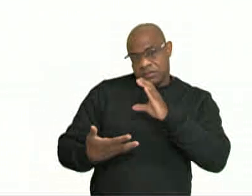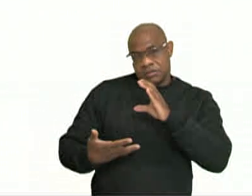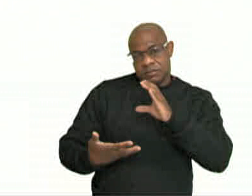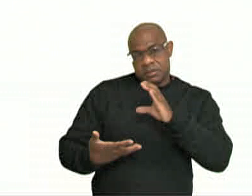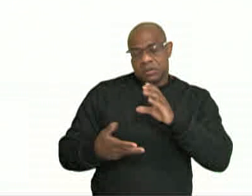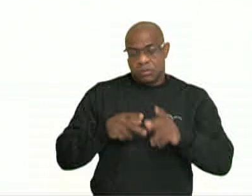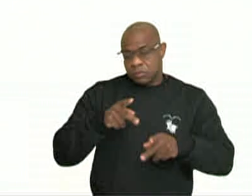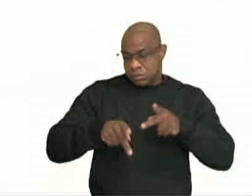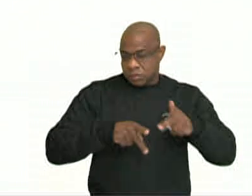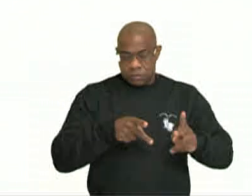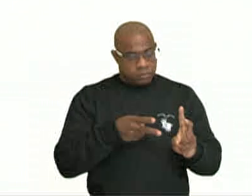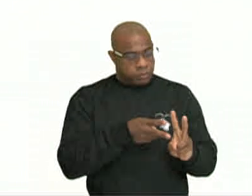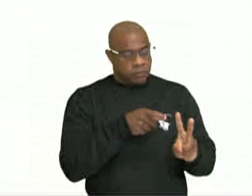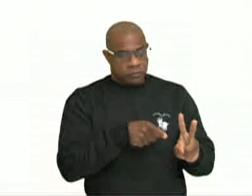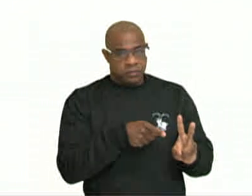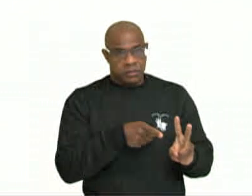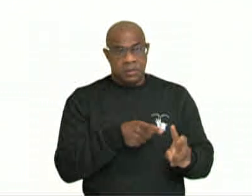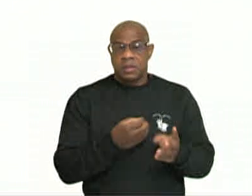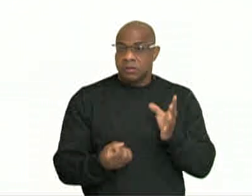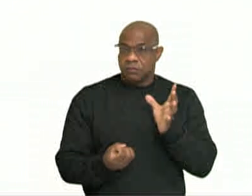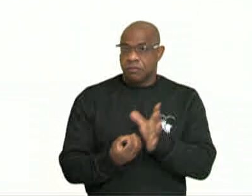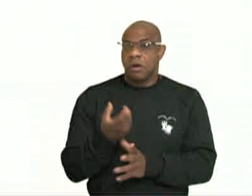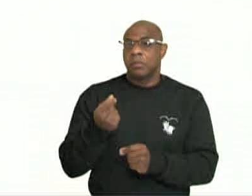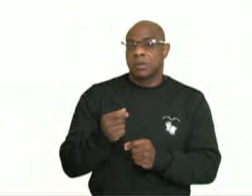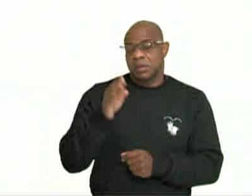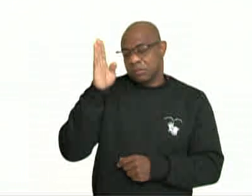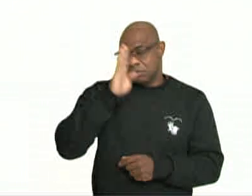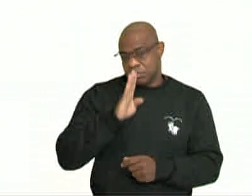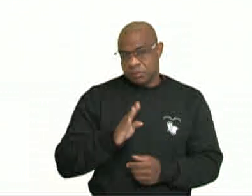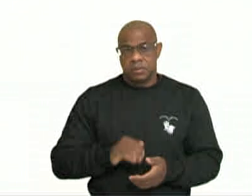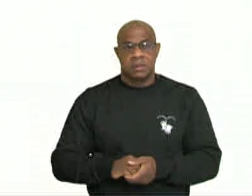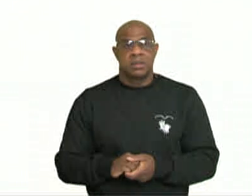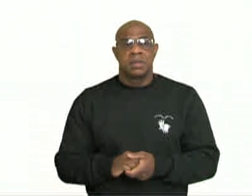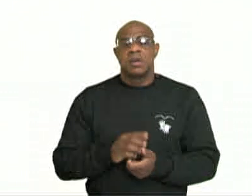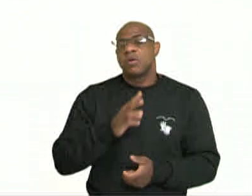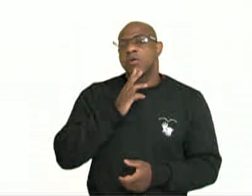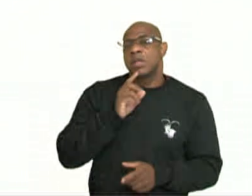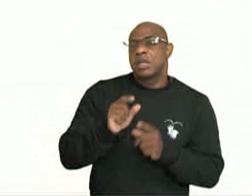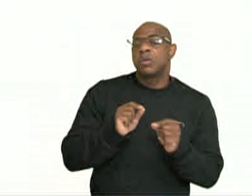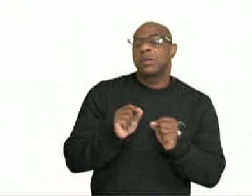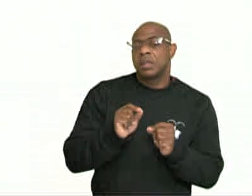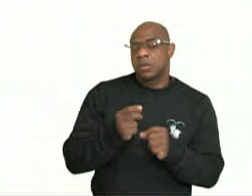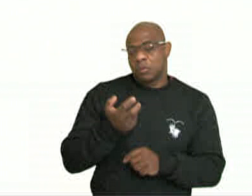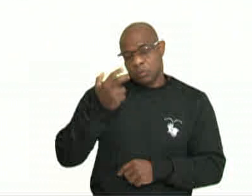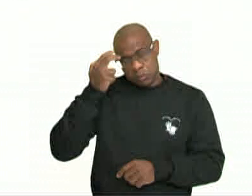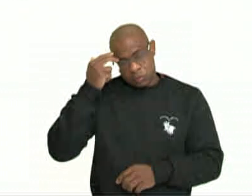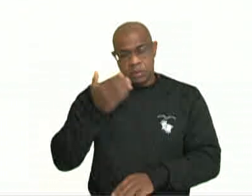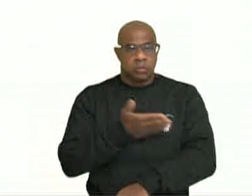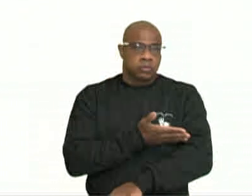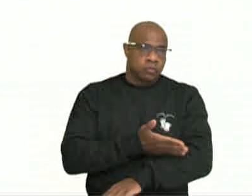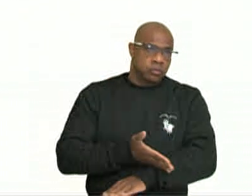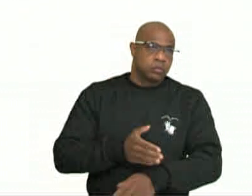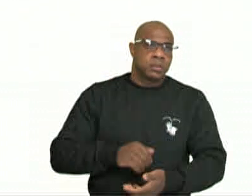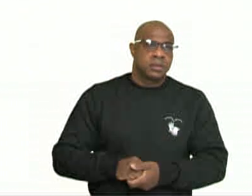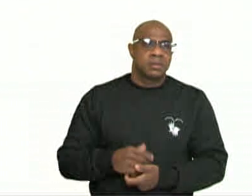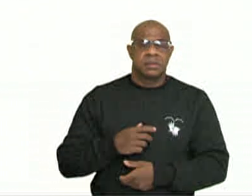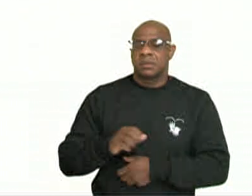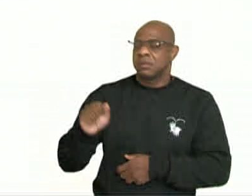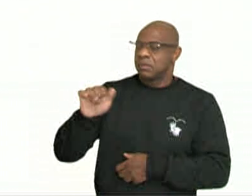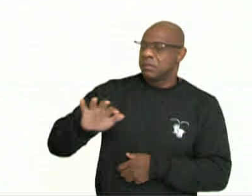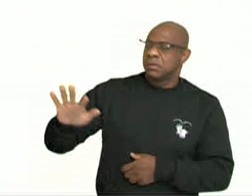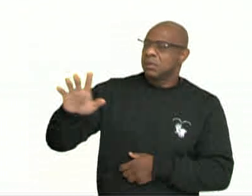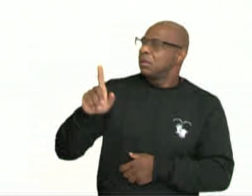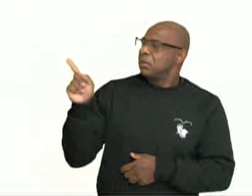nossa sociedade, reconhecendo costumes, cultura desses povos indígenas. Aqui vocês têm várias imagens de indígenas de